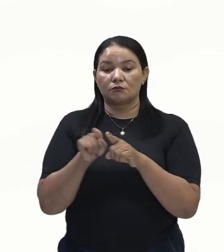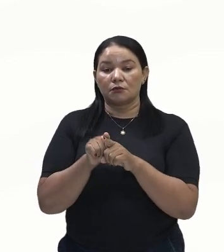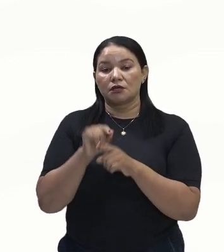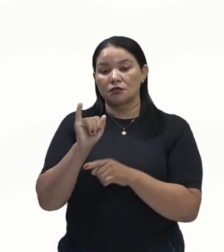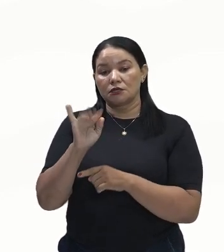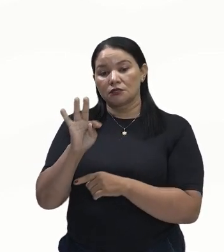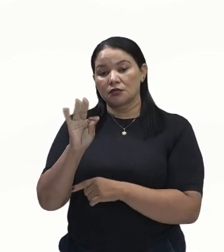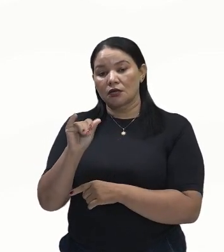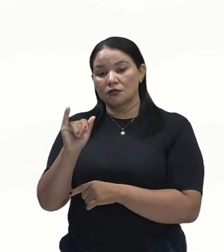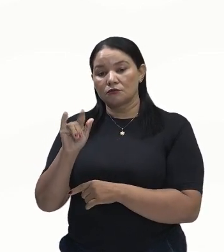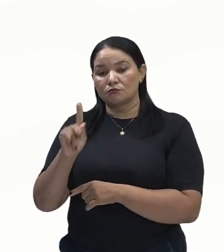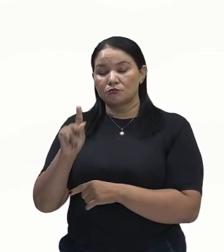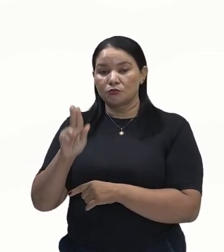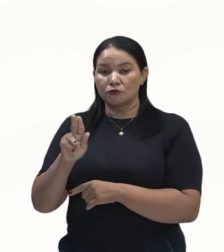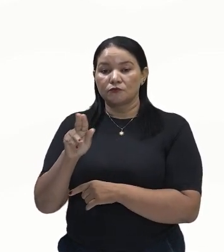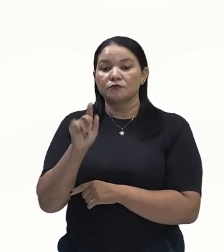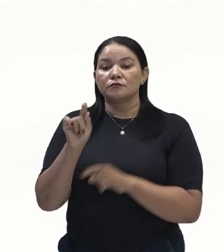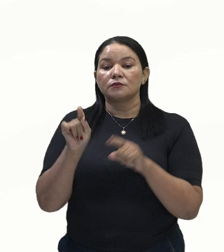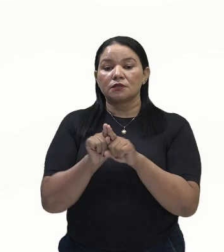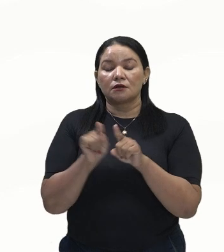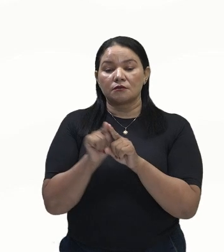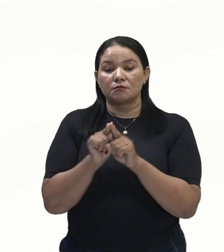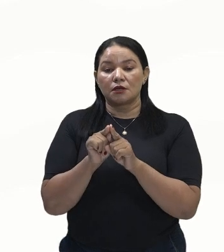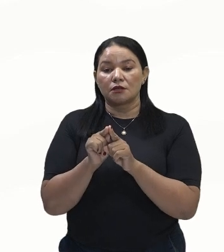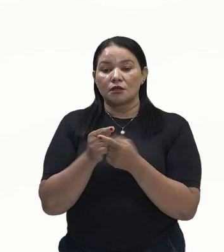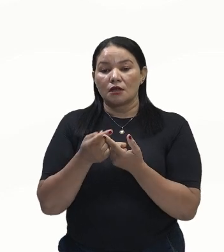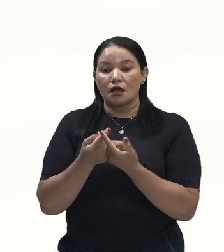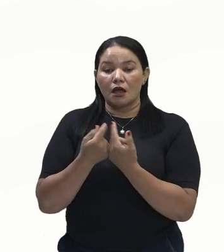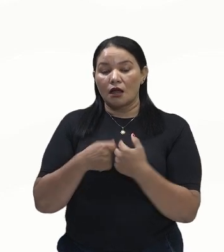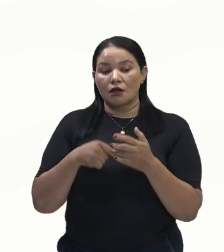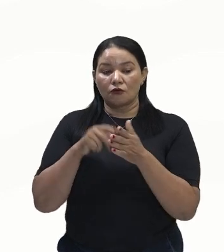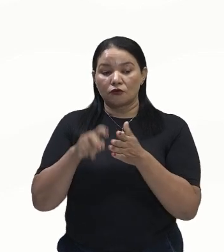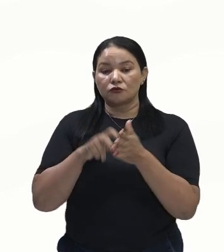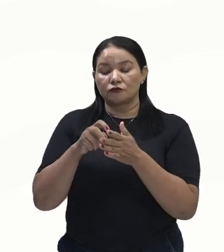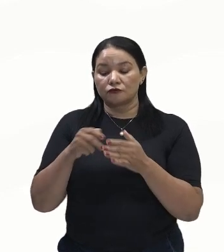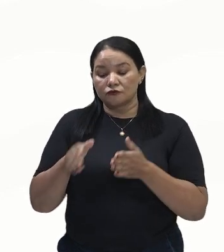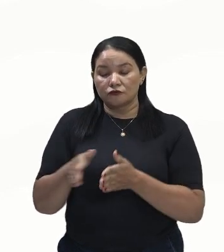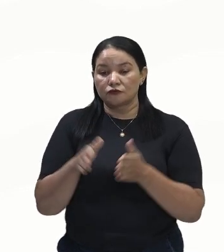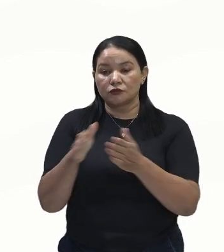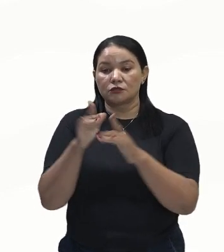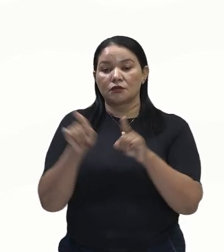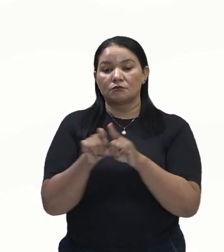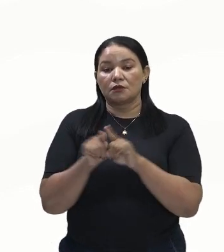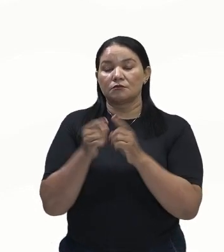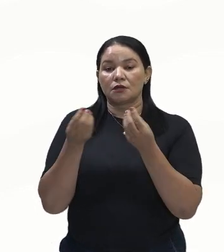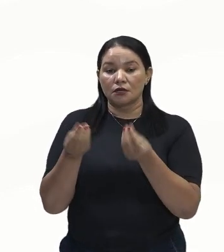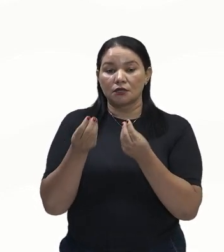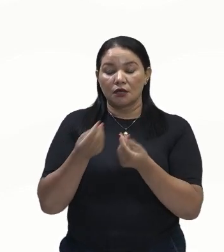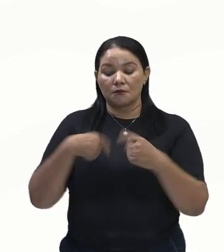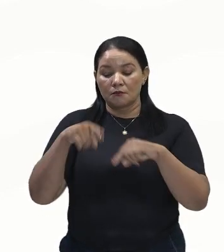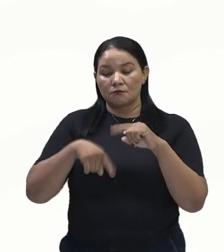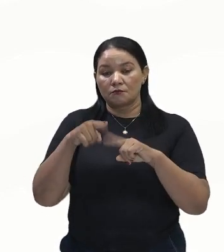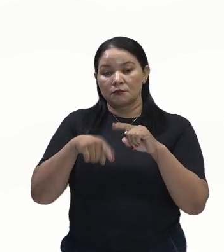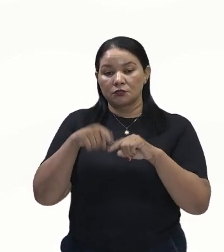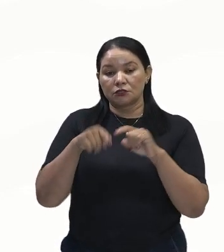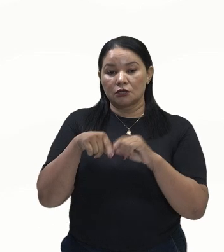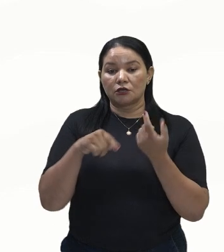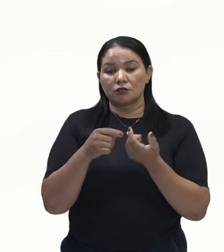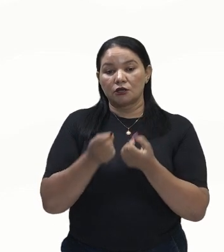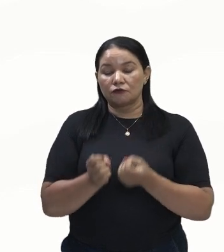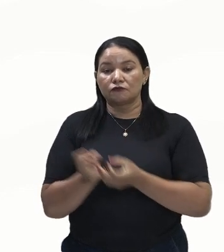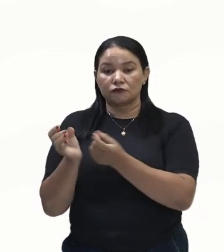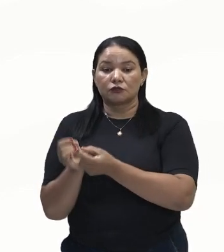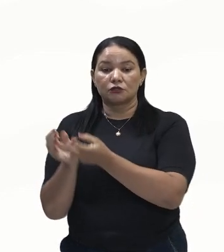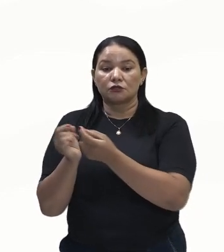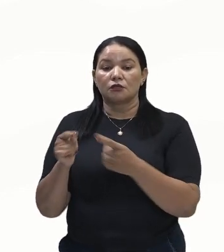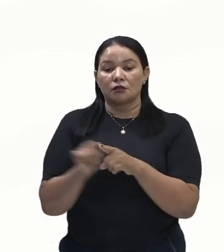ser Itaipu, e também de rodovias, para que houvesse também o escoamento dos produtos que eram produzidos no interior